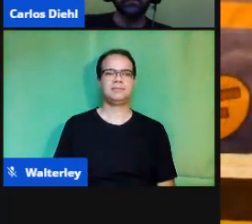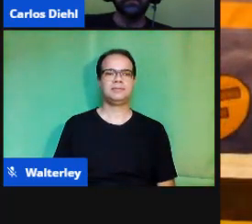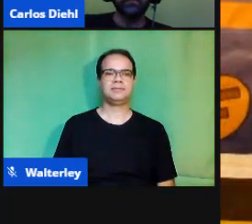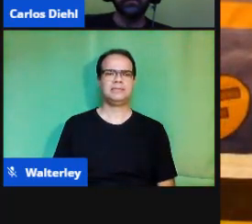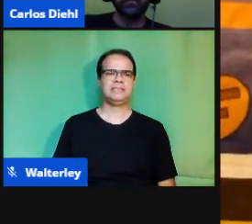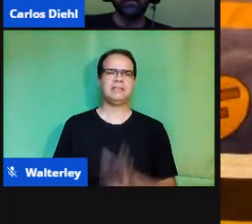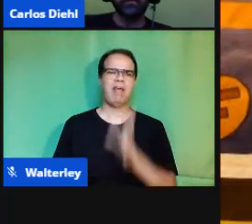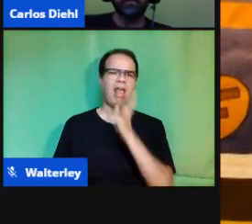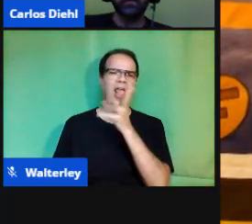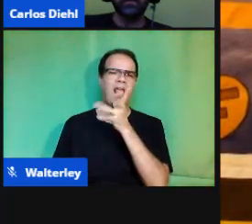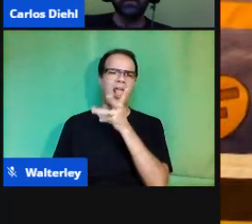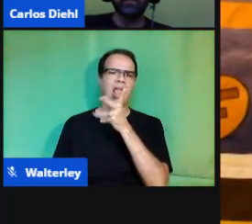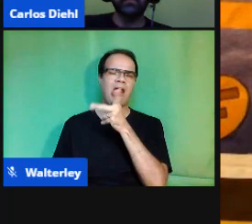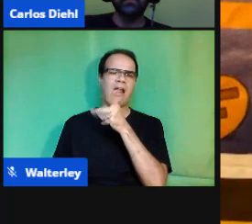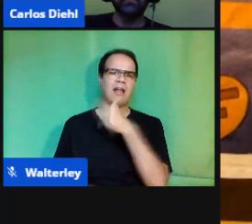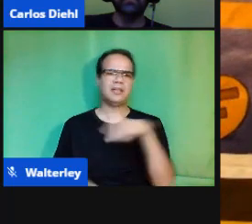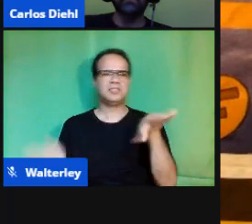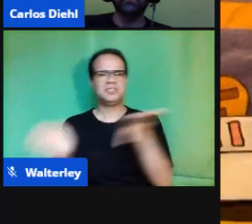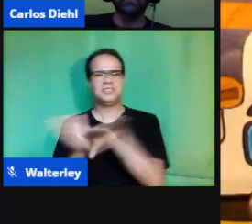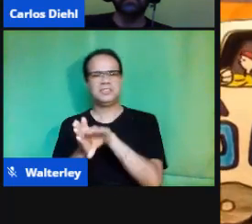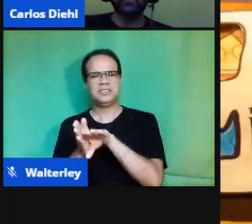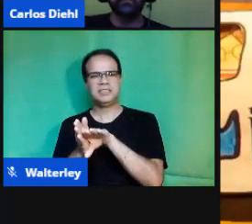Demora muito para chegar até o centro.